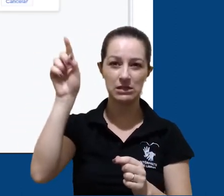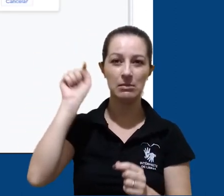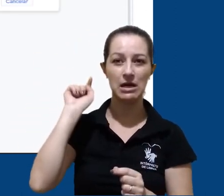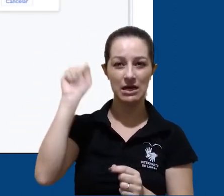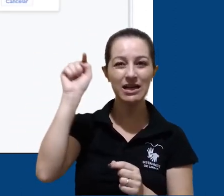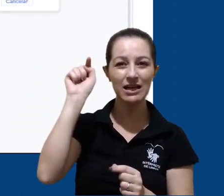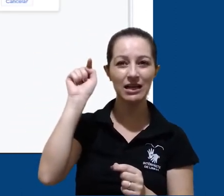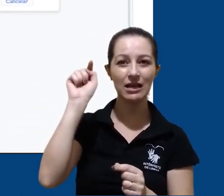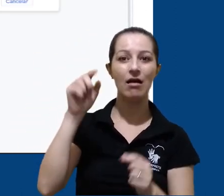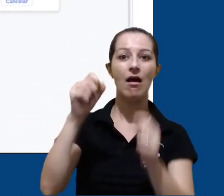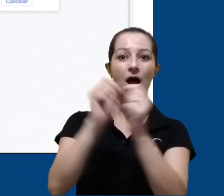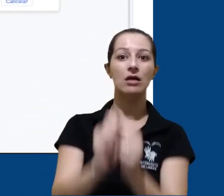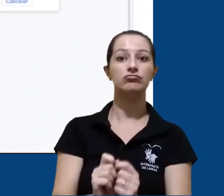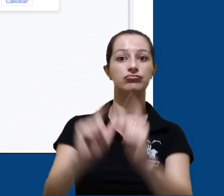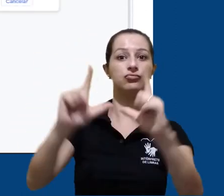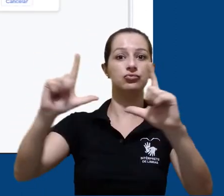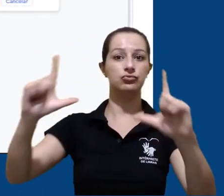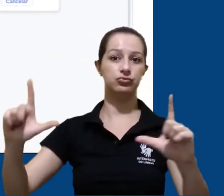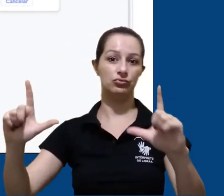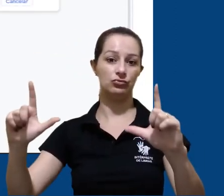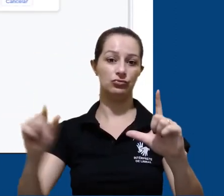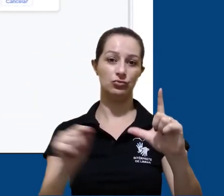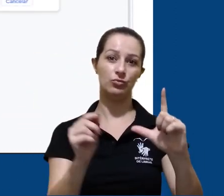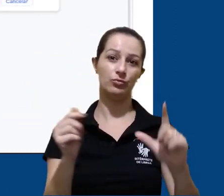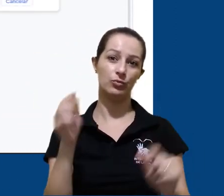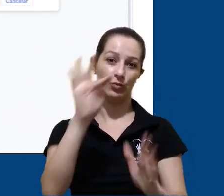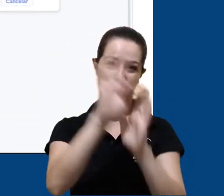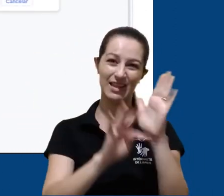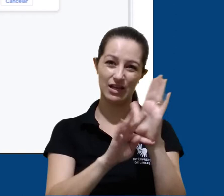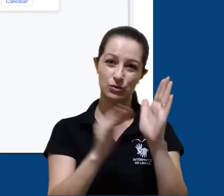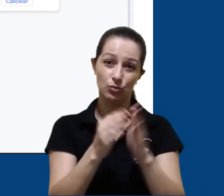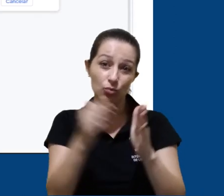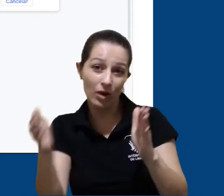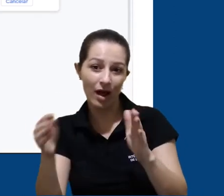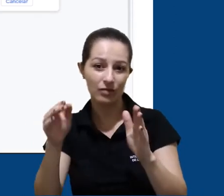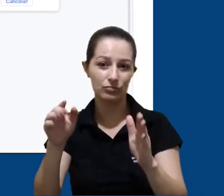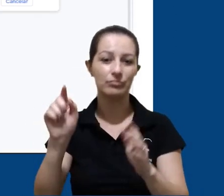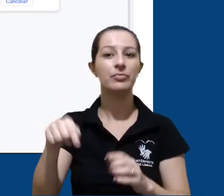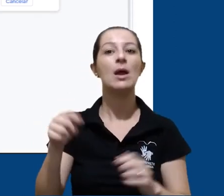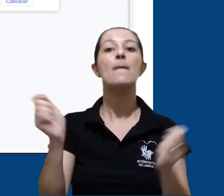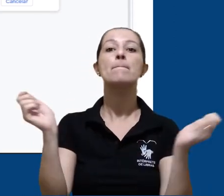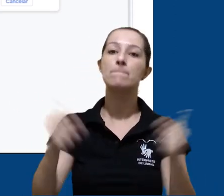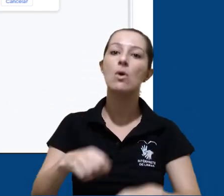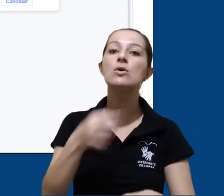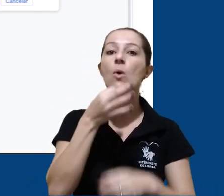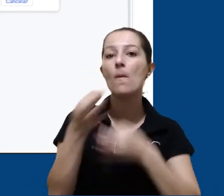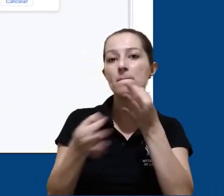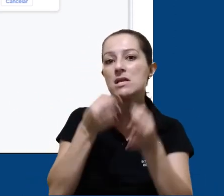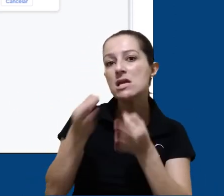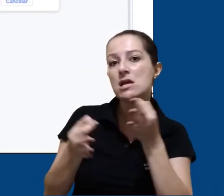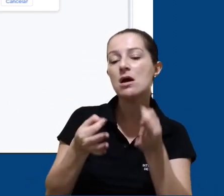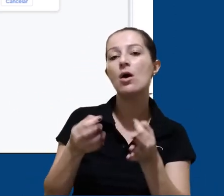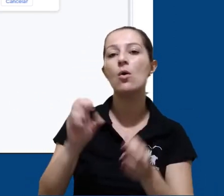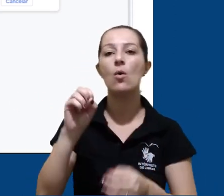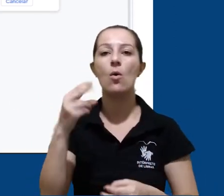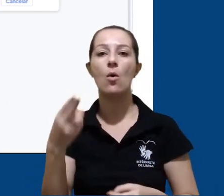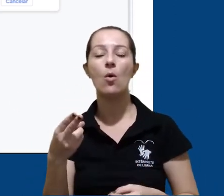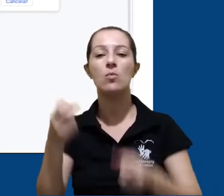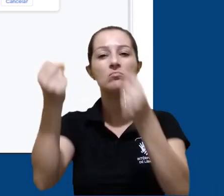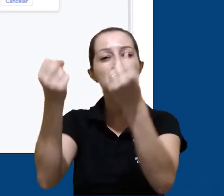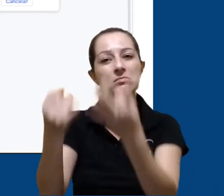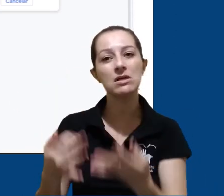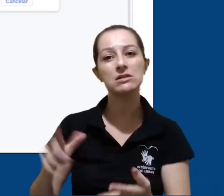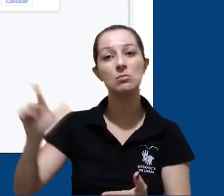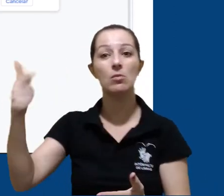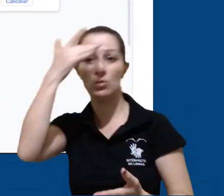quando clicarmos nele uma janela se abrirá ao lado da nossa folha de texto podemos digitar comentários para nós ou nossos parceiros